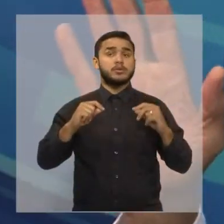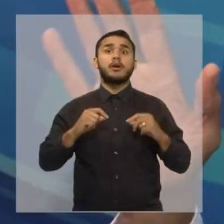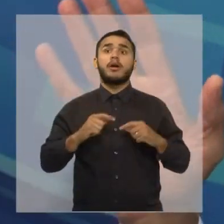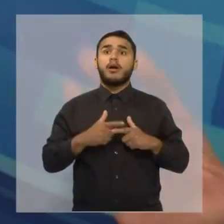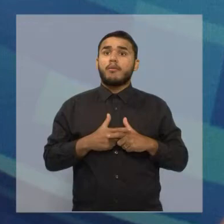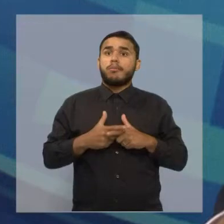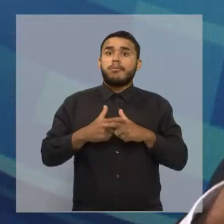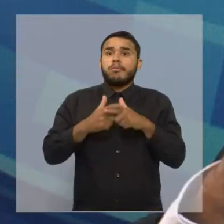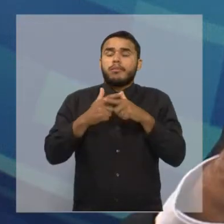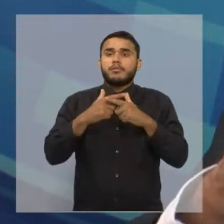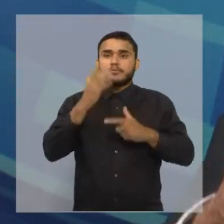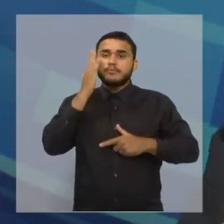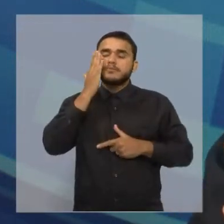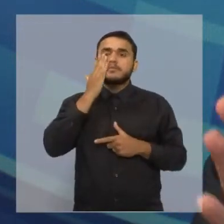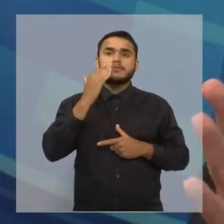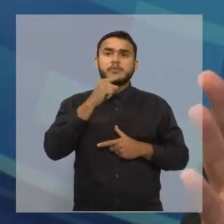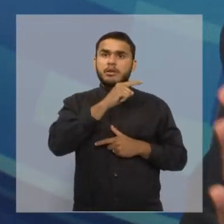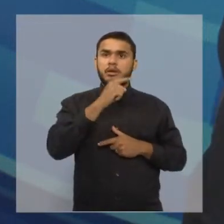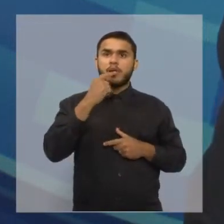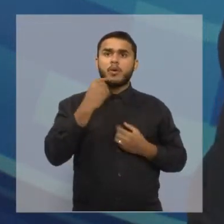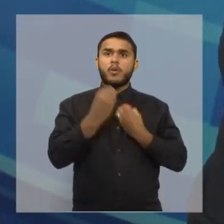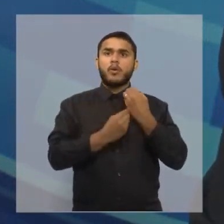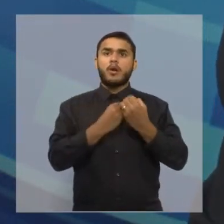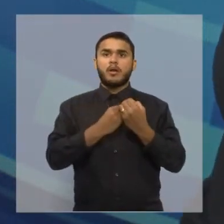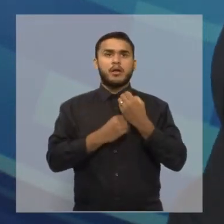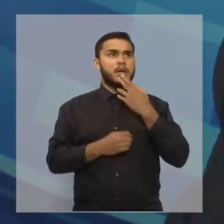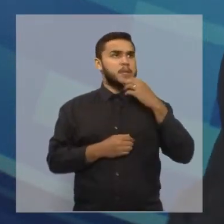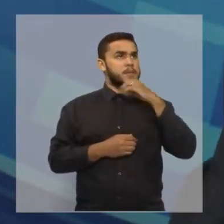foi que desmoralizou. Não foi a agressividade, não.